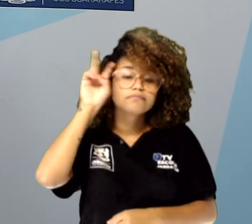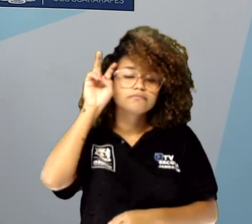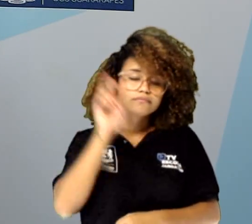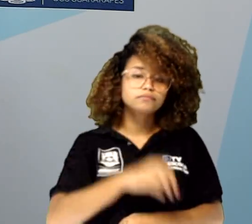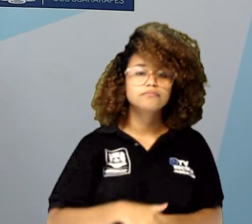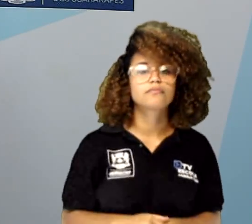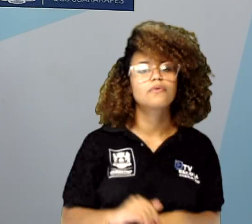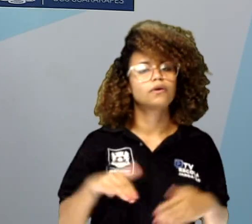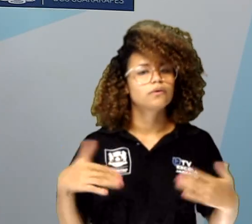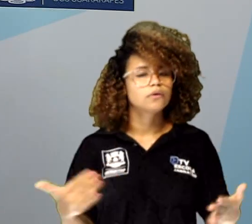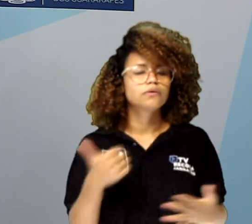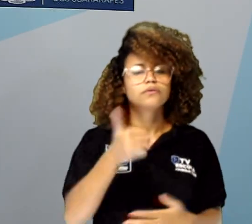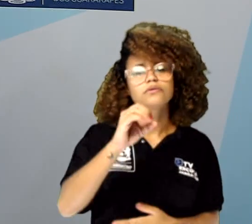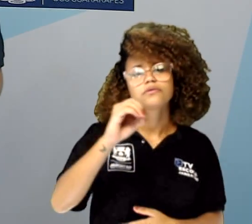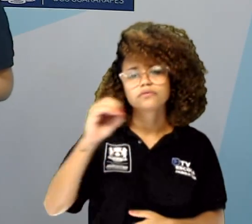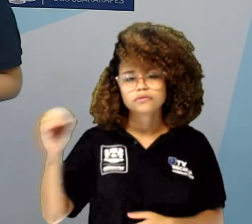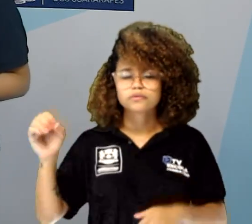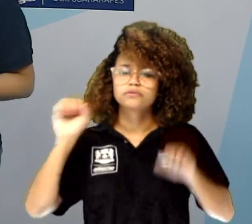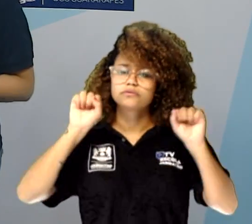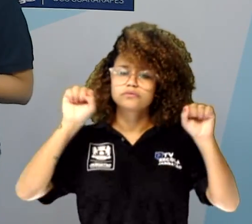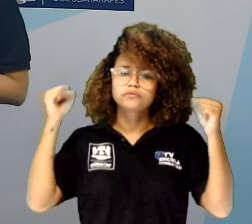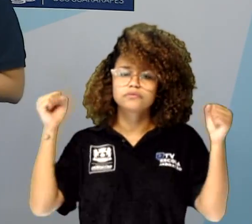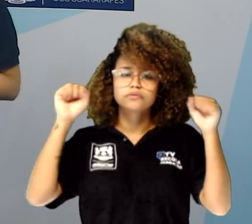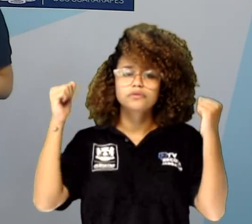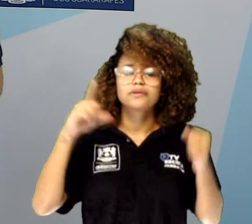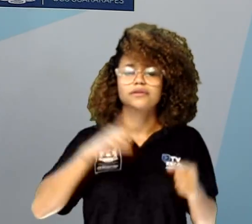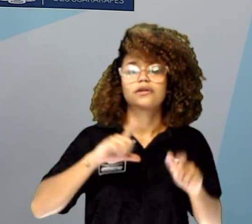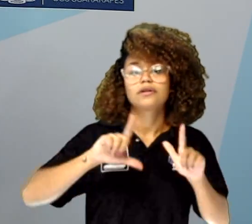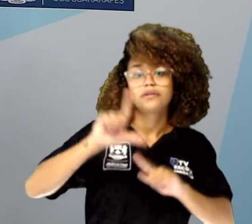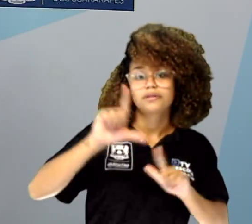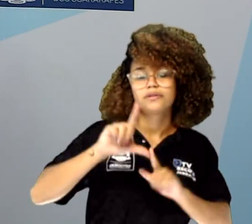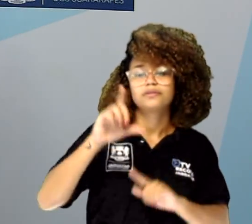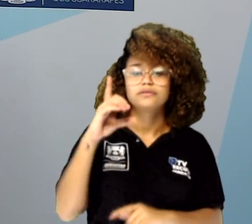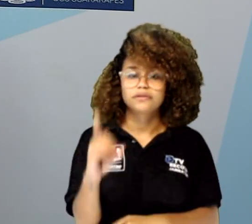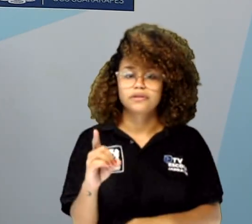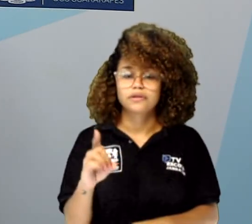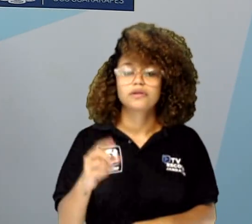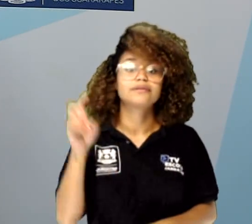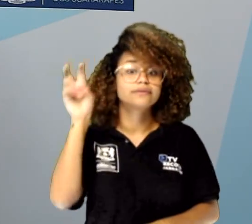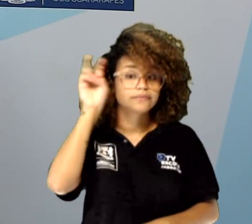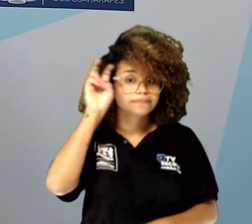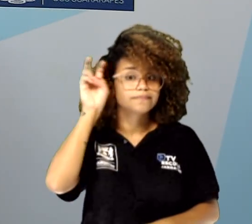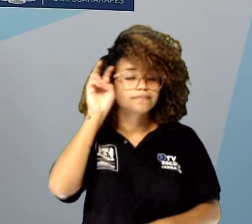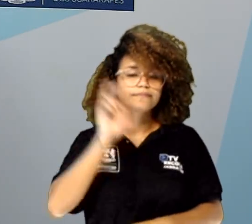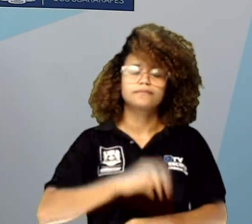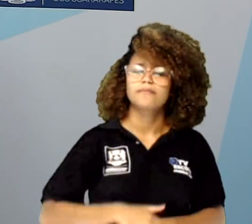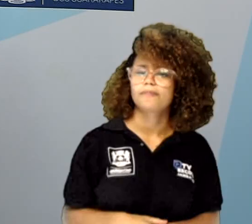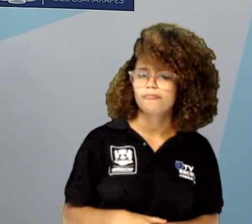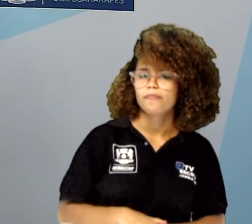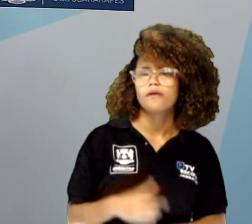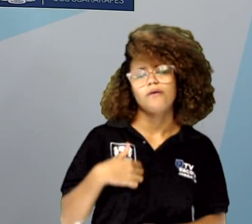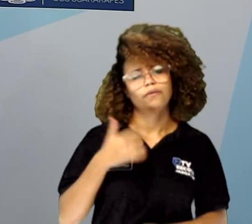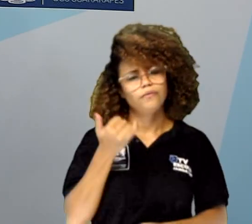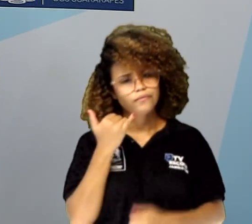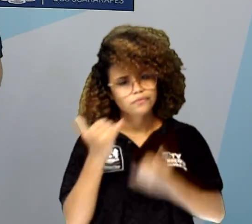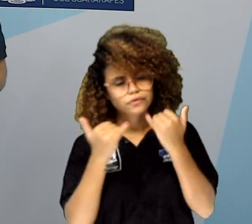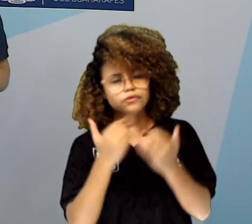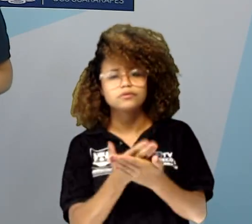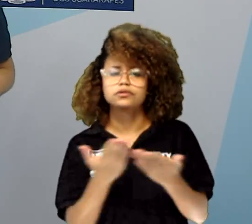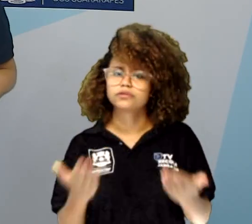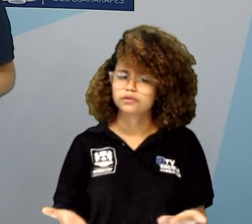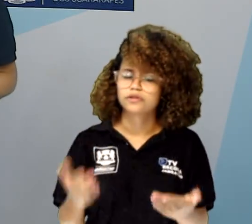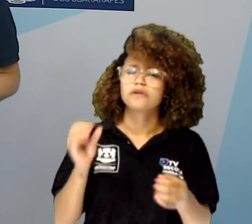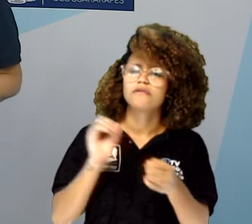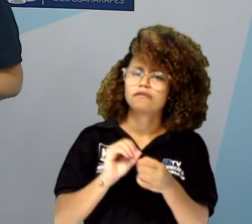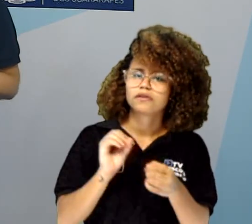o 100º treino vai cair aí na letra D, numa quinta-feira, tá? Eu recomendo que você acompanhe a resolução com